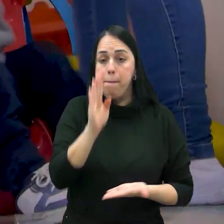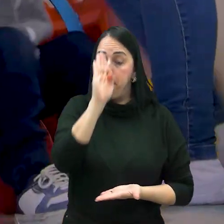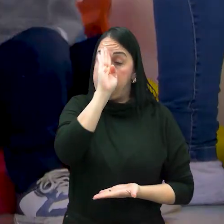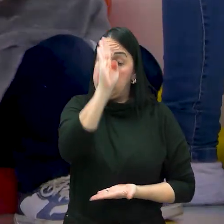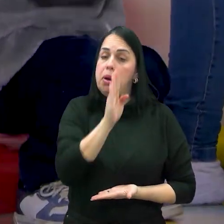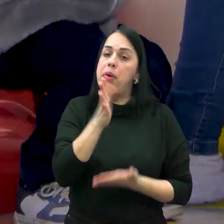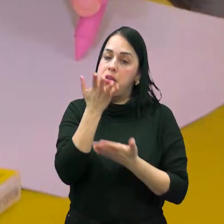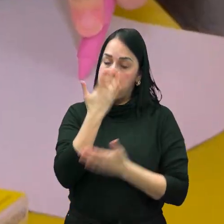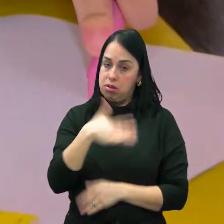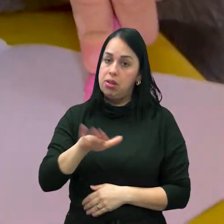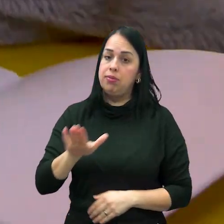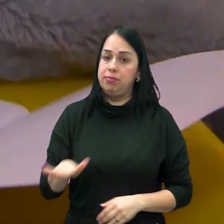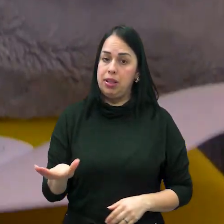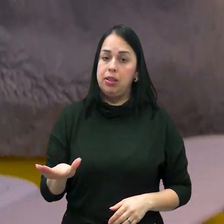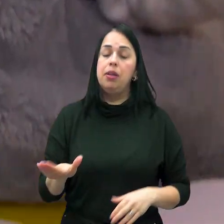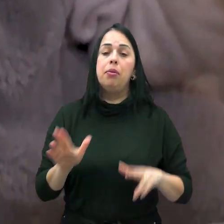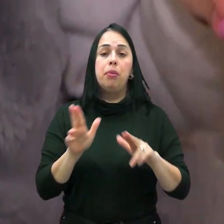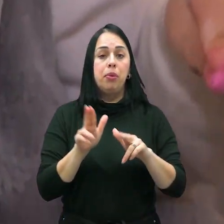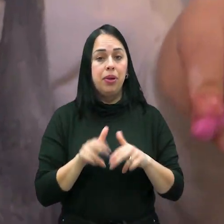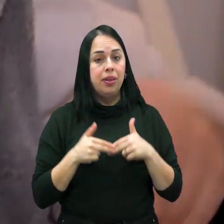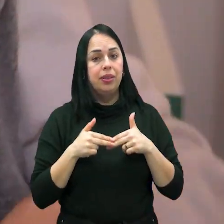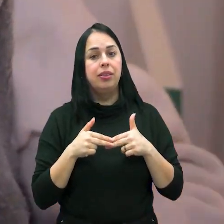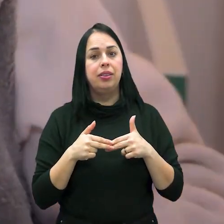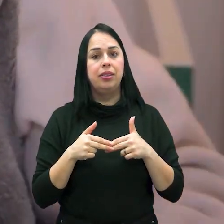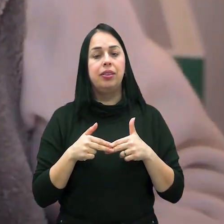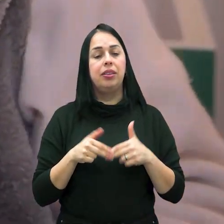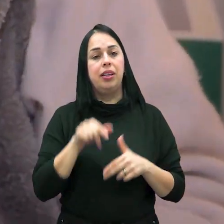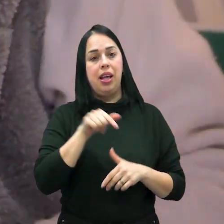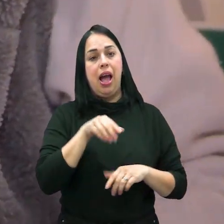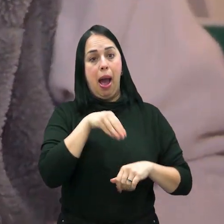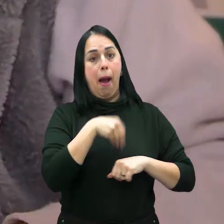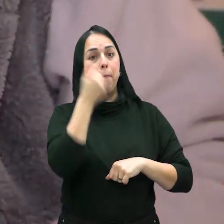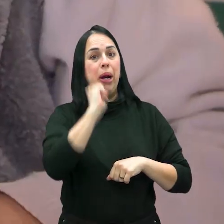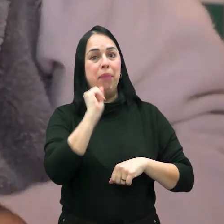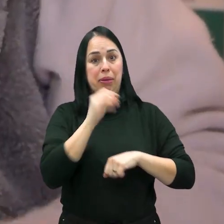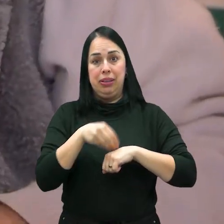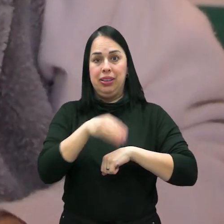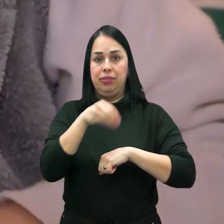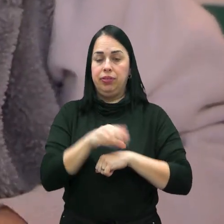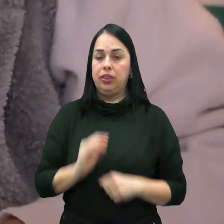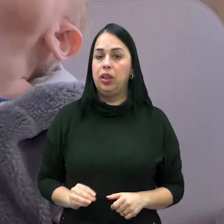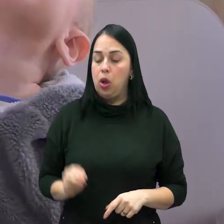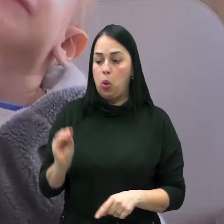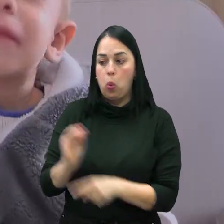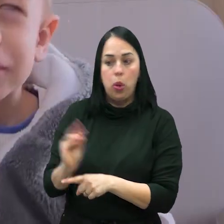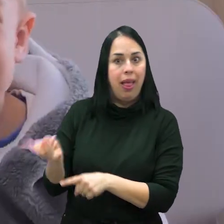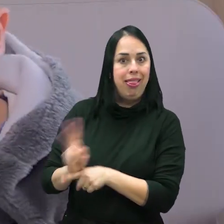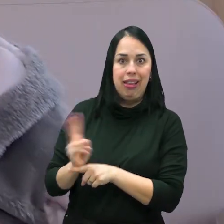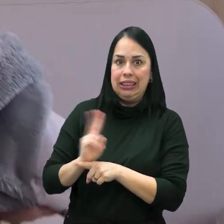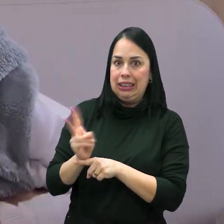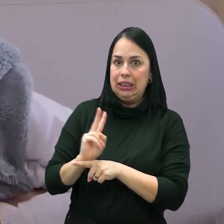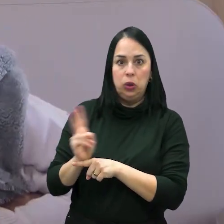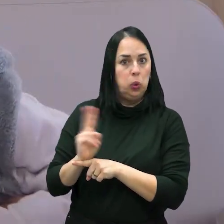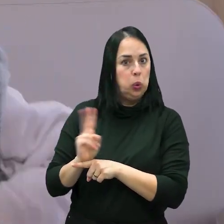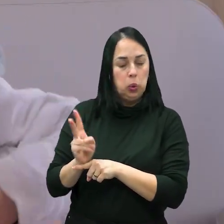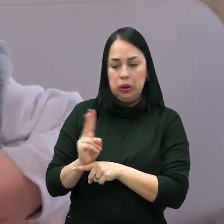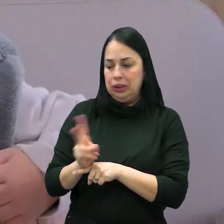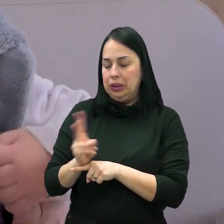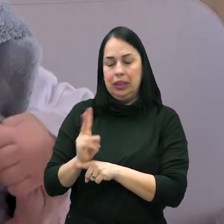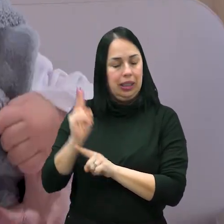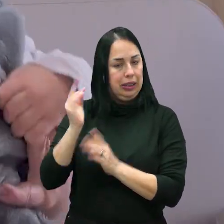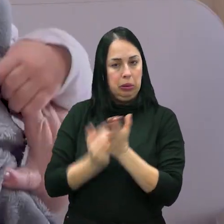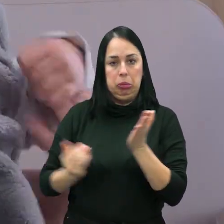imprevisíveis, gente, principalmente com as crianças. Portanto, a Cris deixa um recado. Olha, o cuidado constante